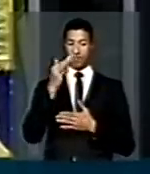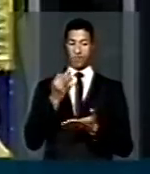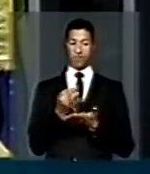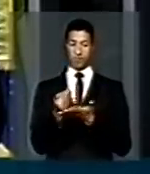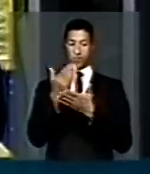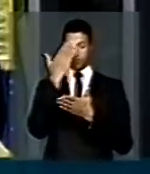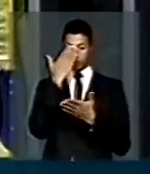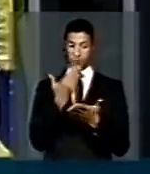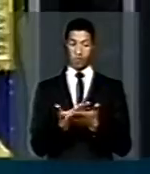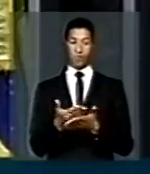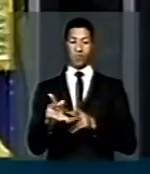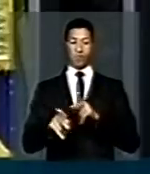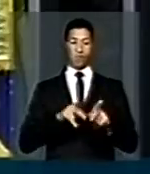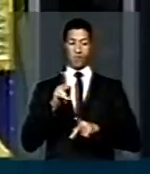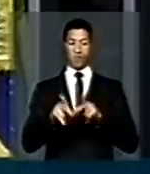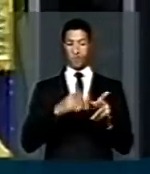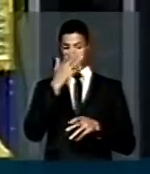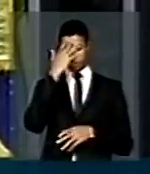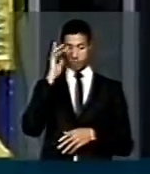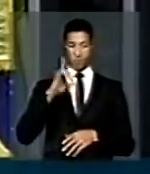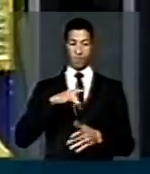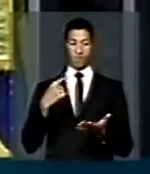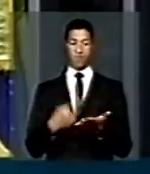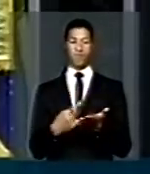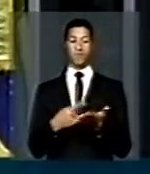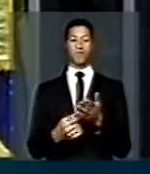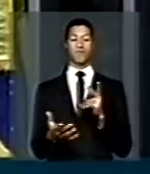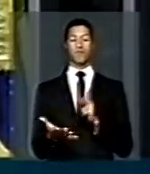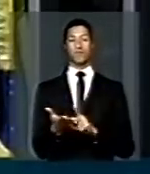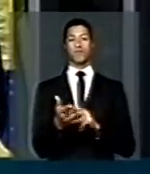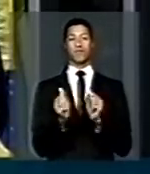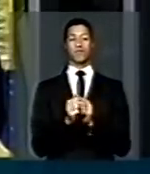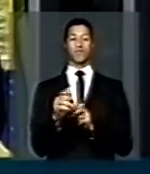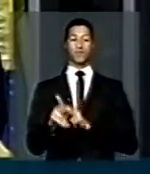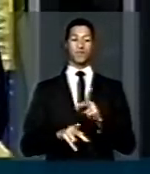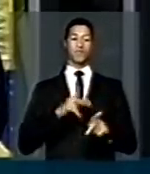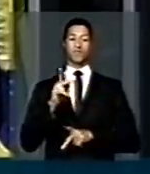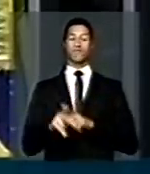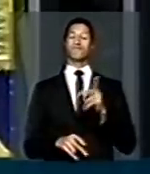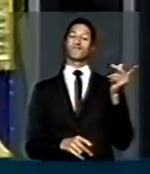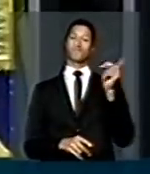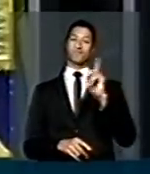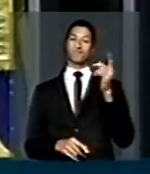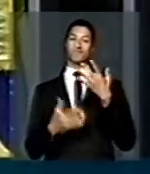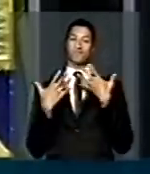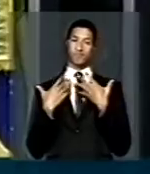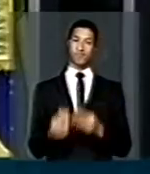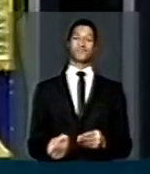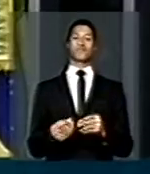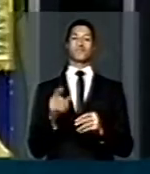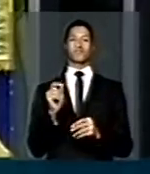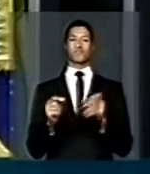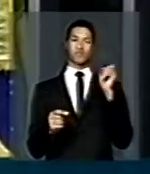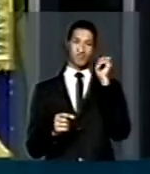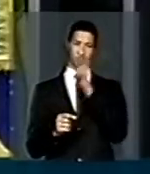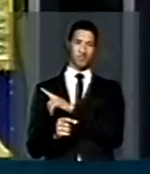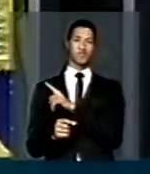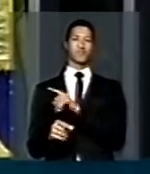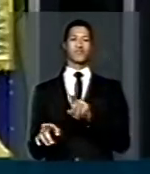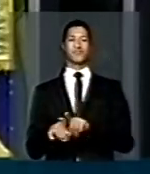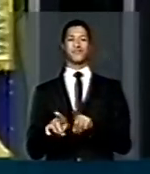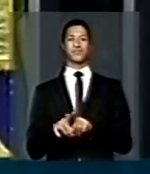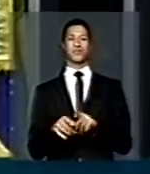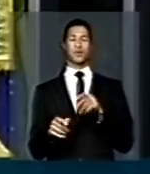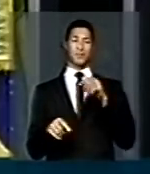na boa disposição daqueles que tem compromisso verdadeiro com o povo e não de honar e dificultar